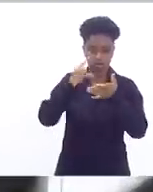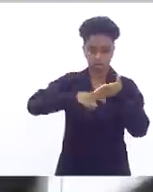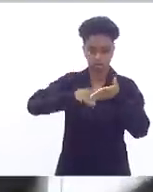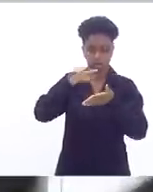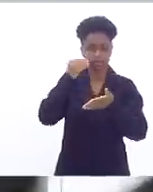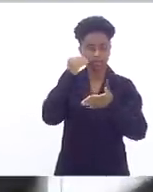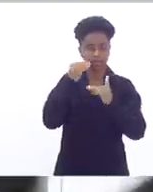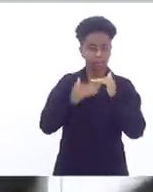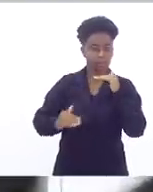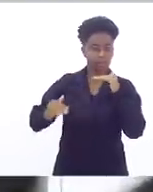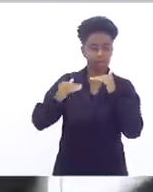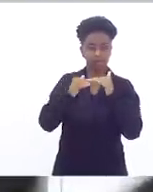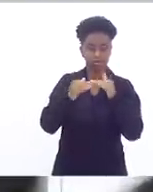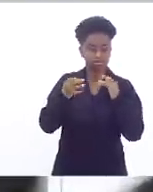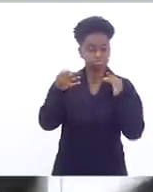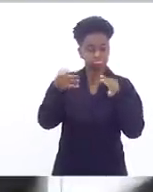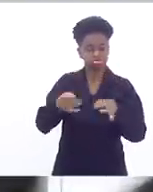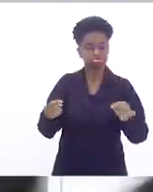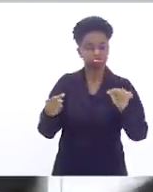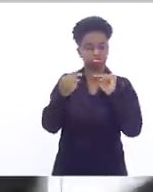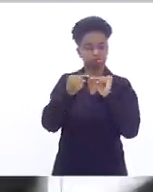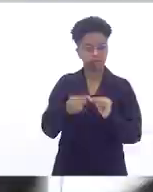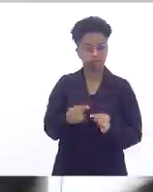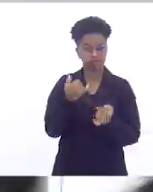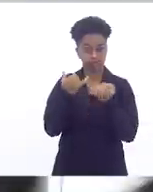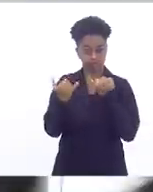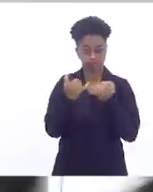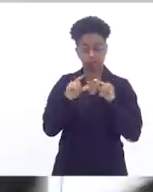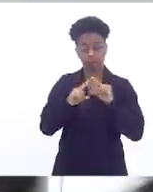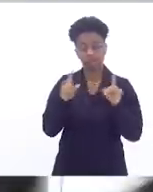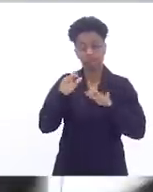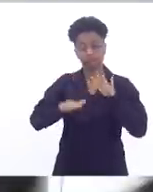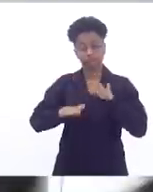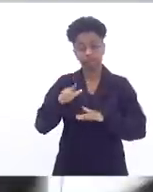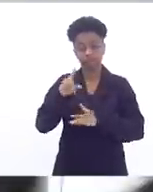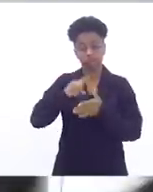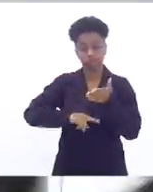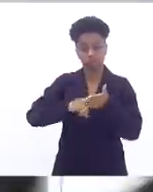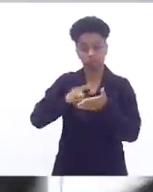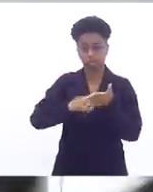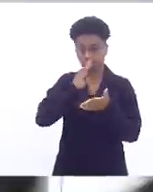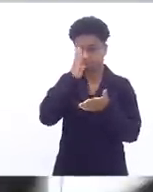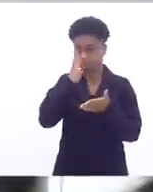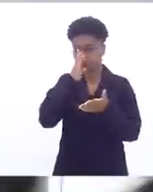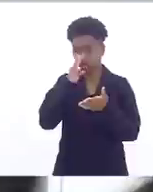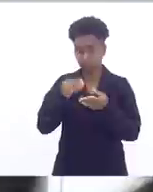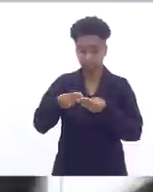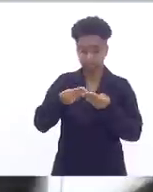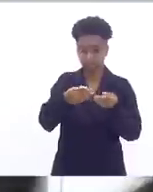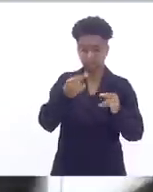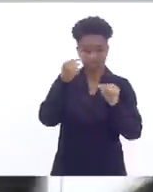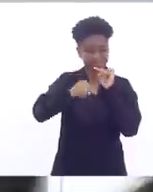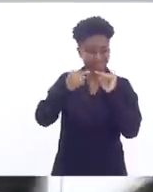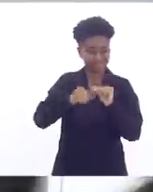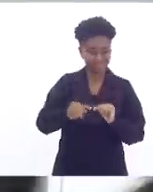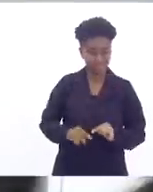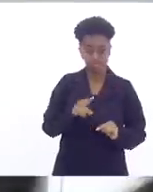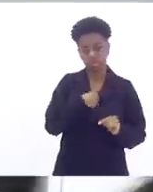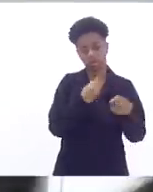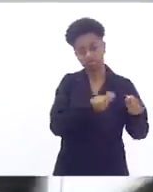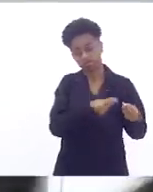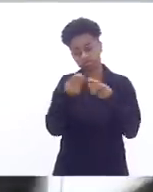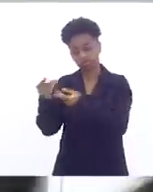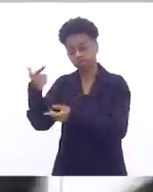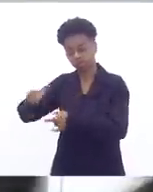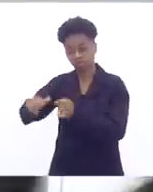no padrão adequado de informação e diversas vezes esses documentos eles chegam de forma não adequada a gente devolve para